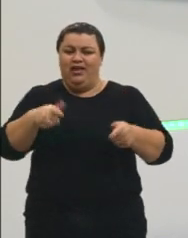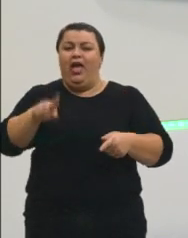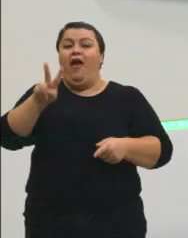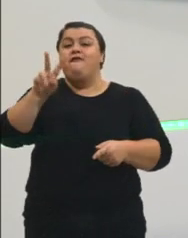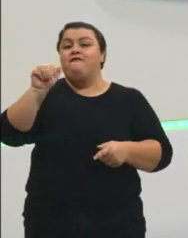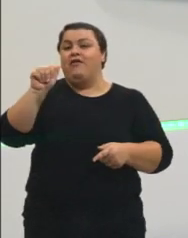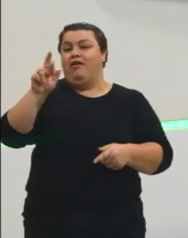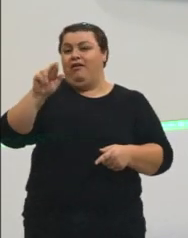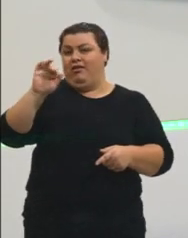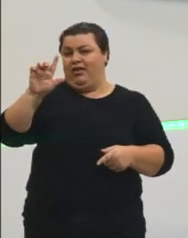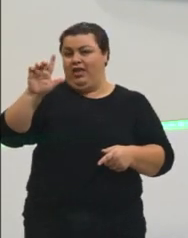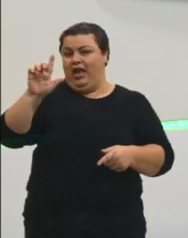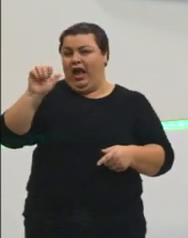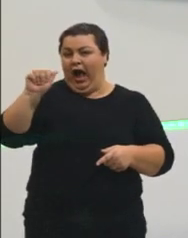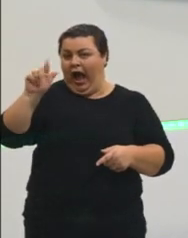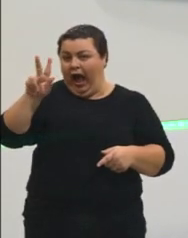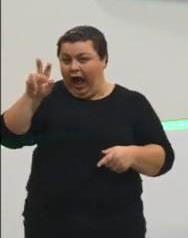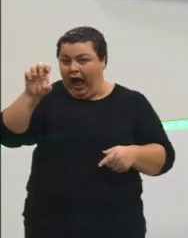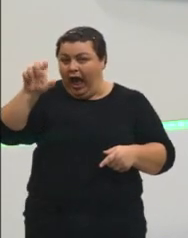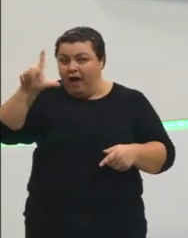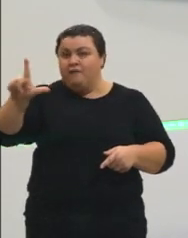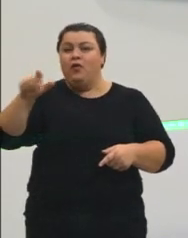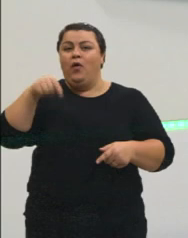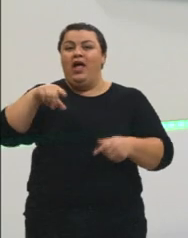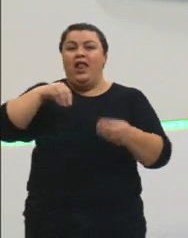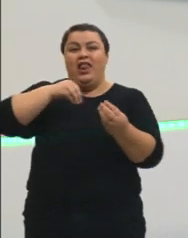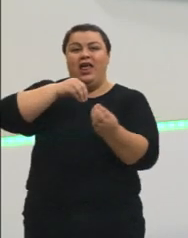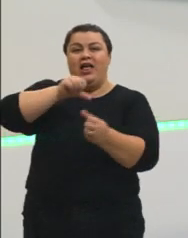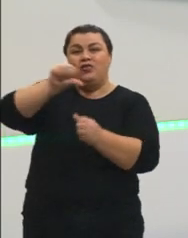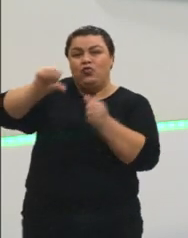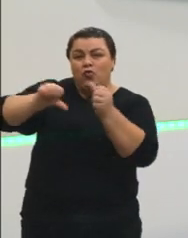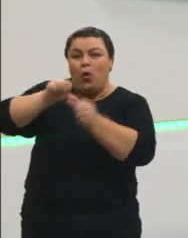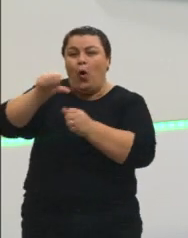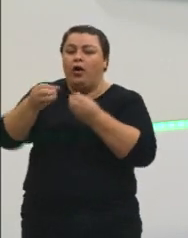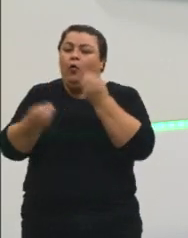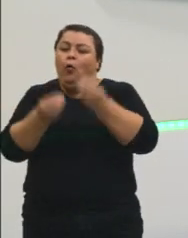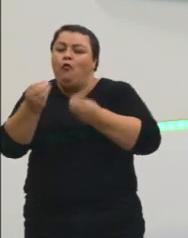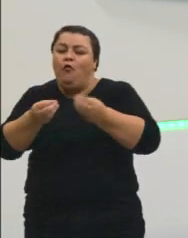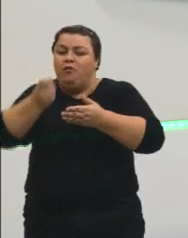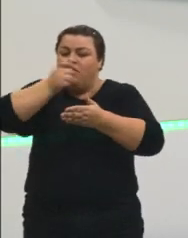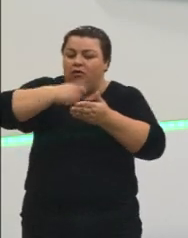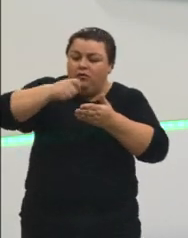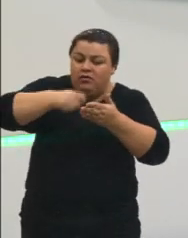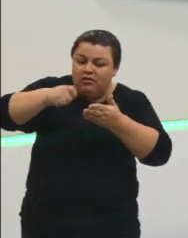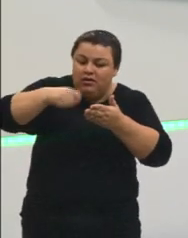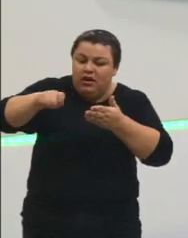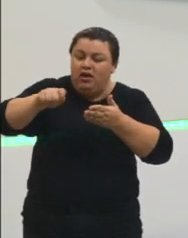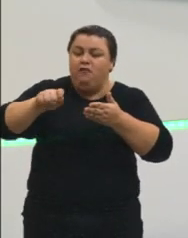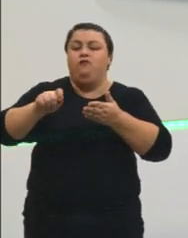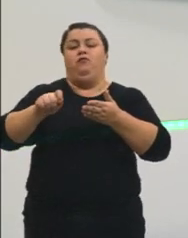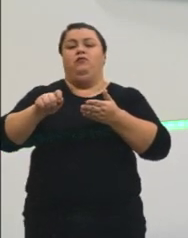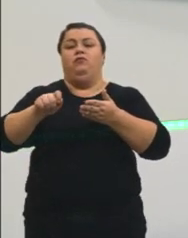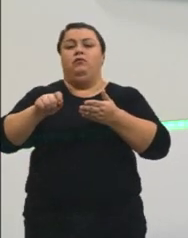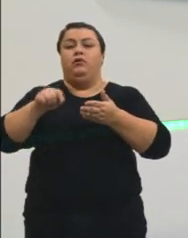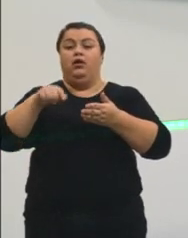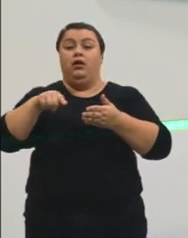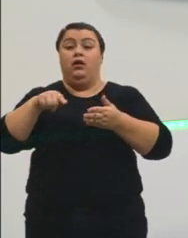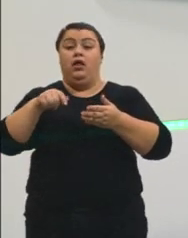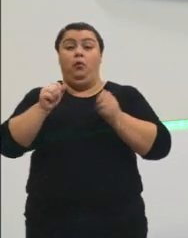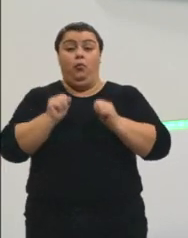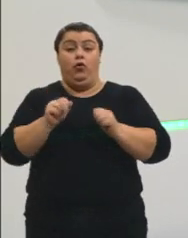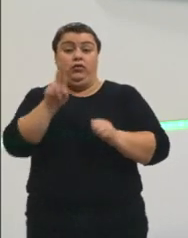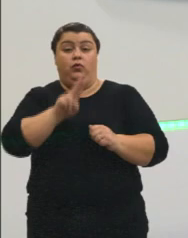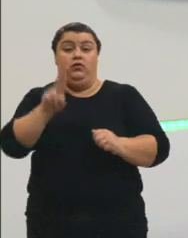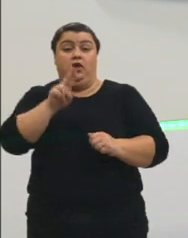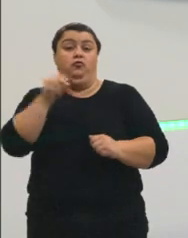vocês que aquela palavra sofre variação na maneira como eu escrevo ela ela pode ir para o feminino